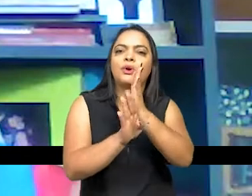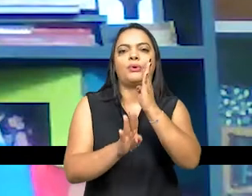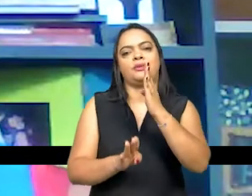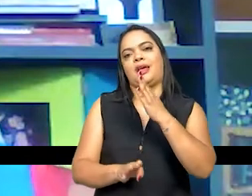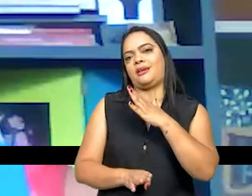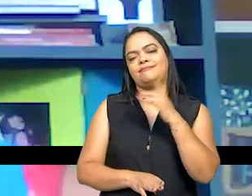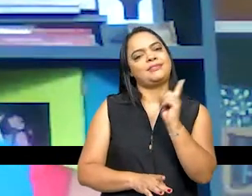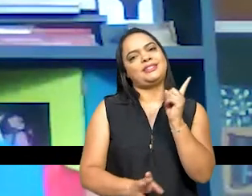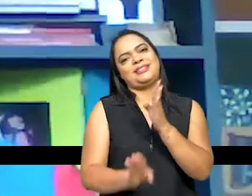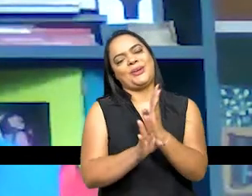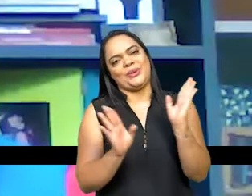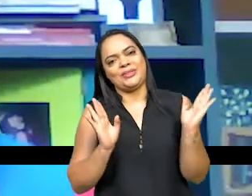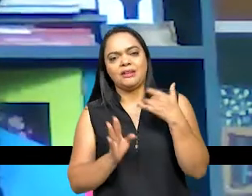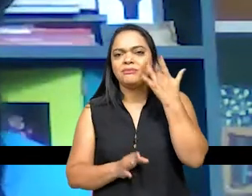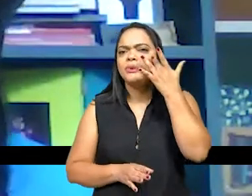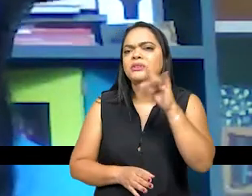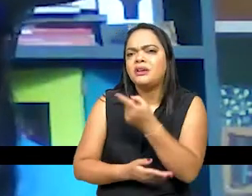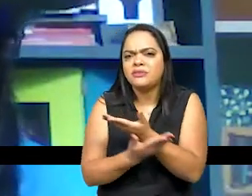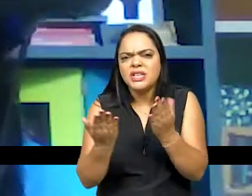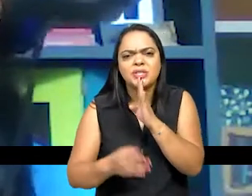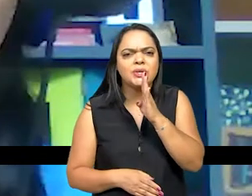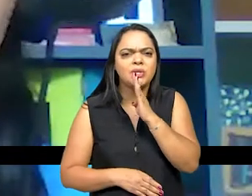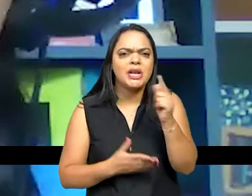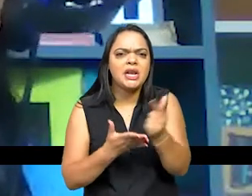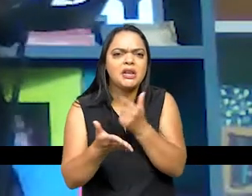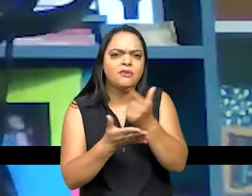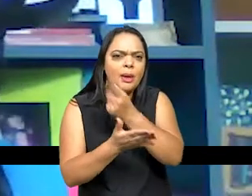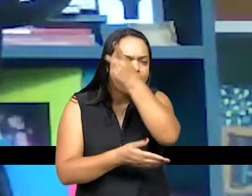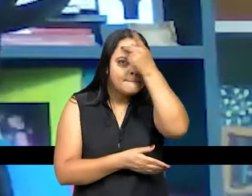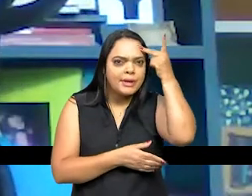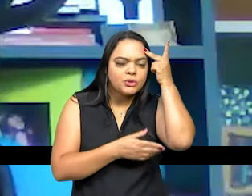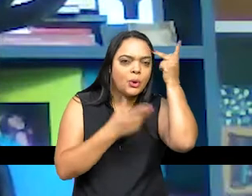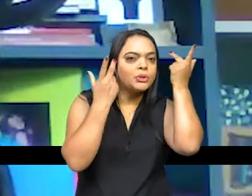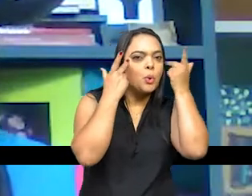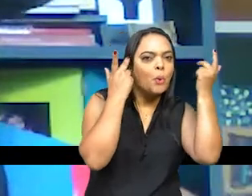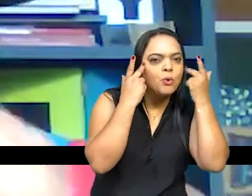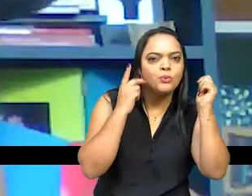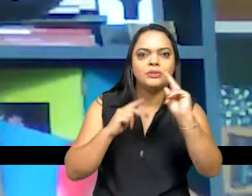e não achei. Não sei se vocês conhecem aquele livro de Pessoas Comuns, Histórias Incríveis.